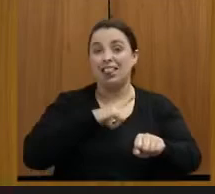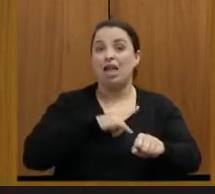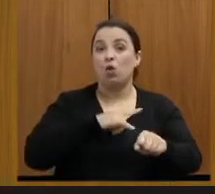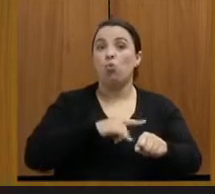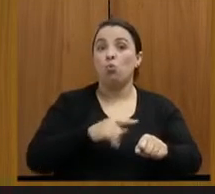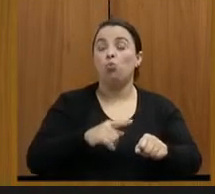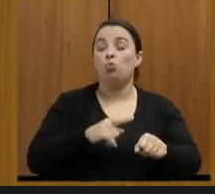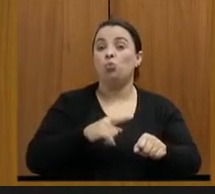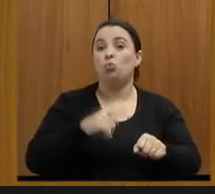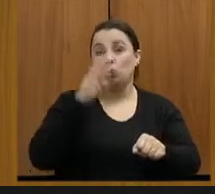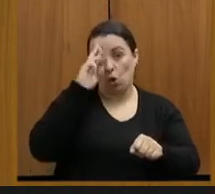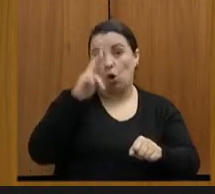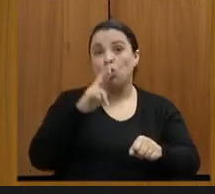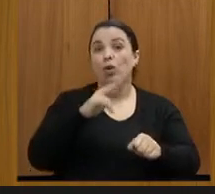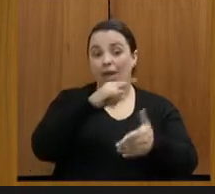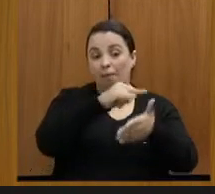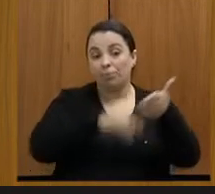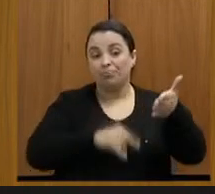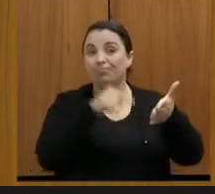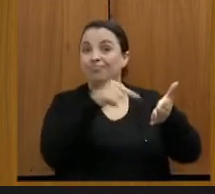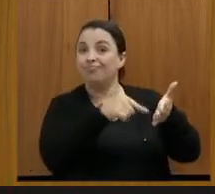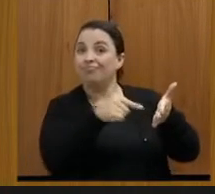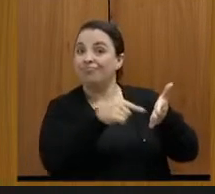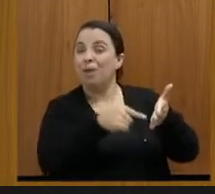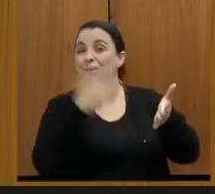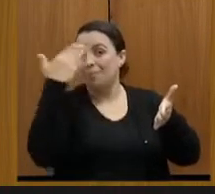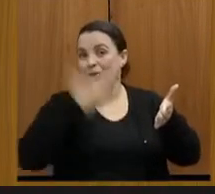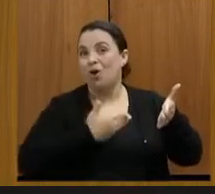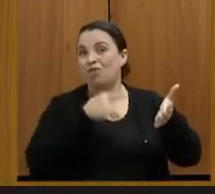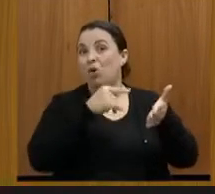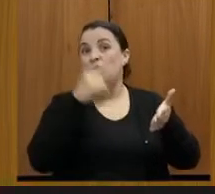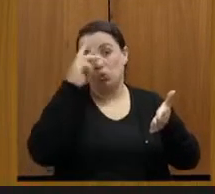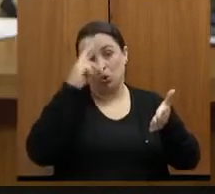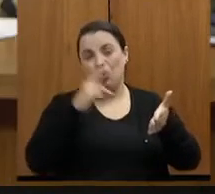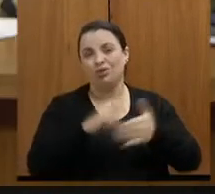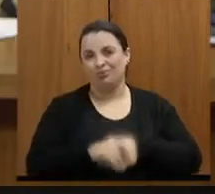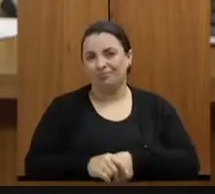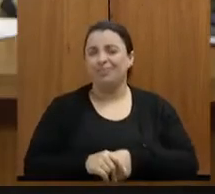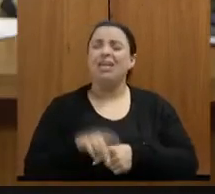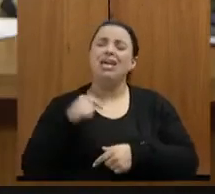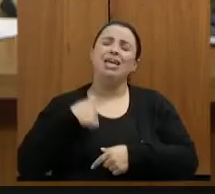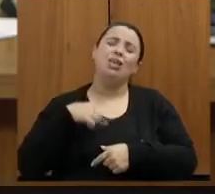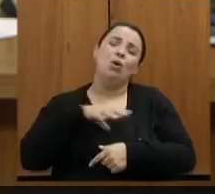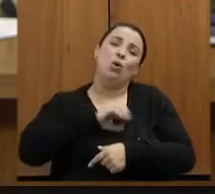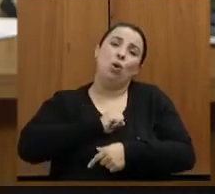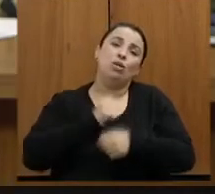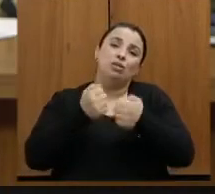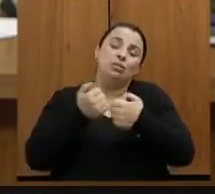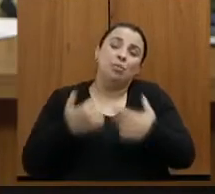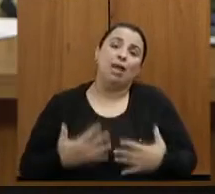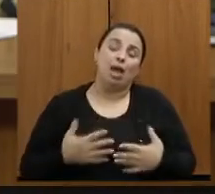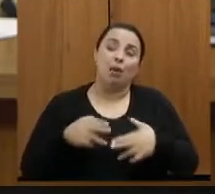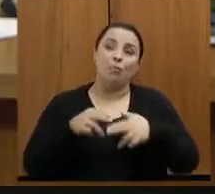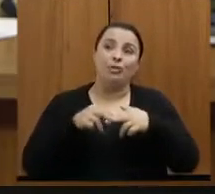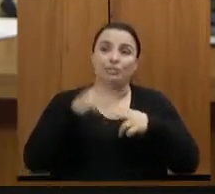Então, eu gosto de registrar isso para a população que porventura esteja acompanhando a nossa audiência, porque o programa Minas Reúbes